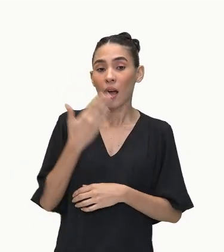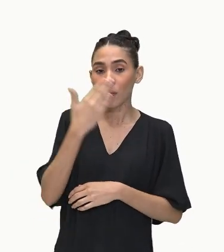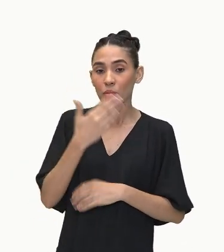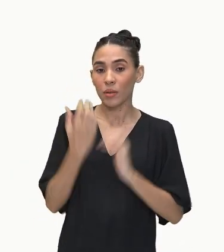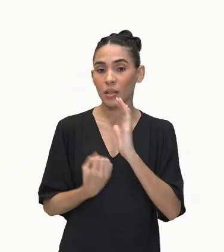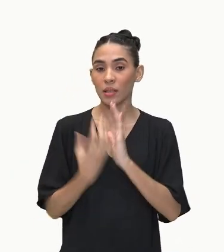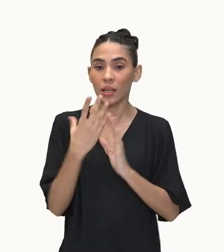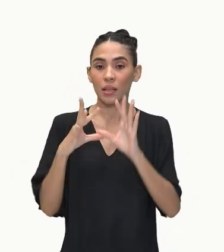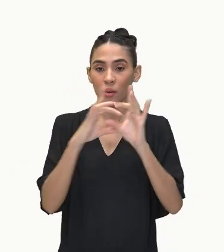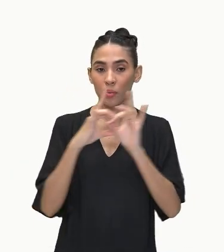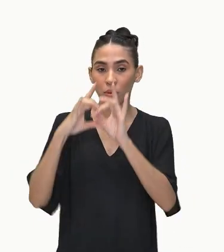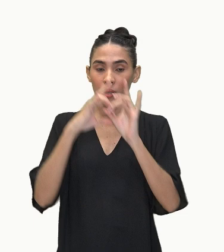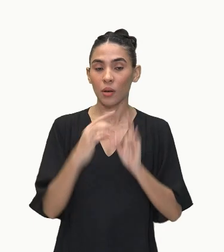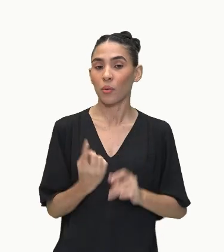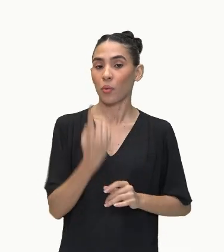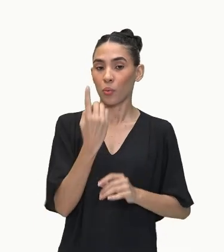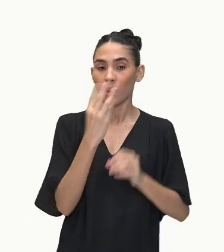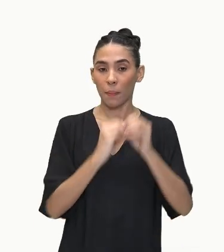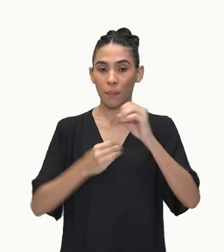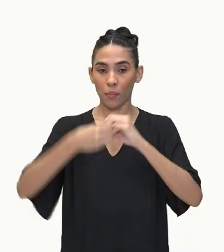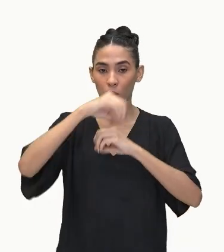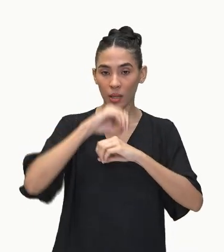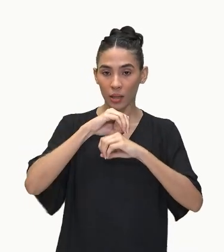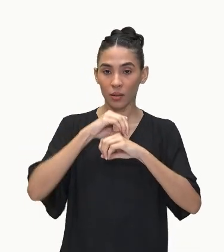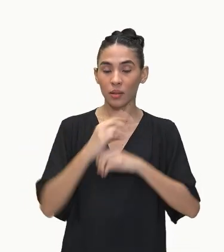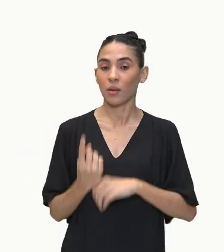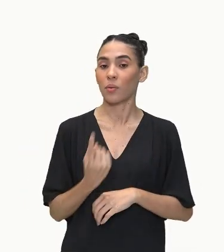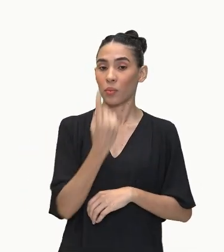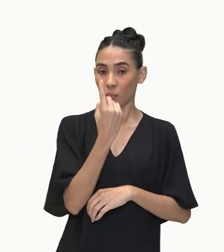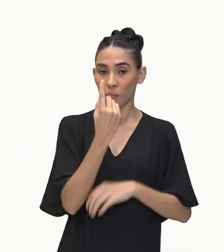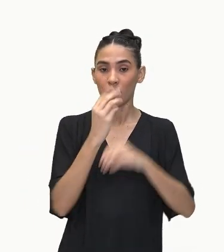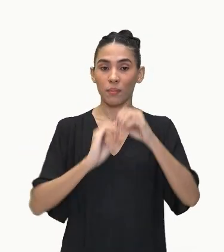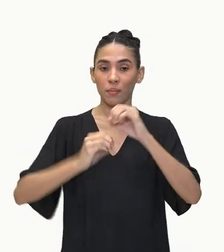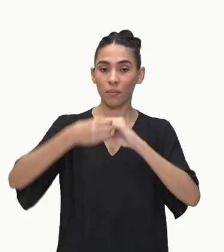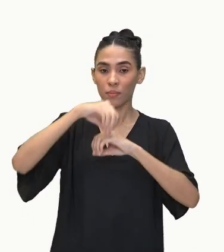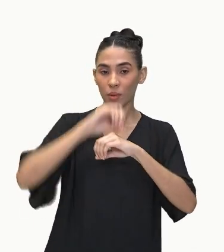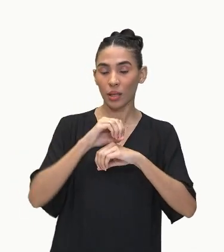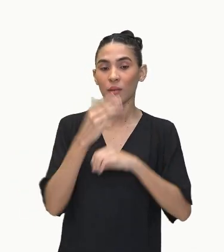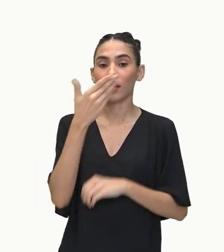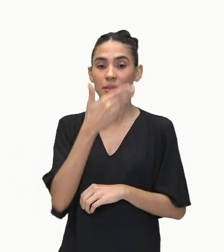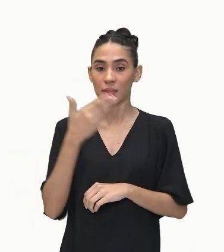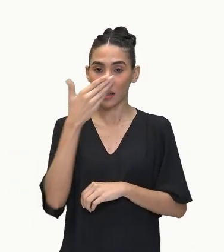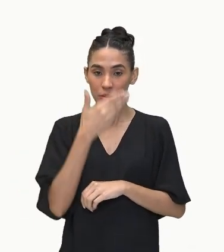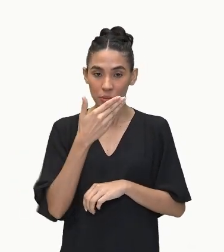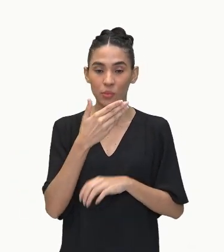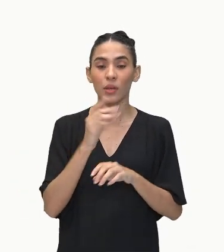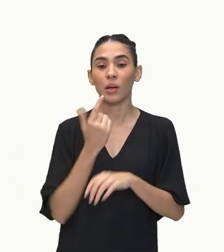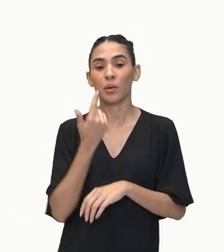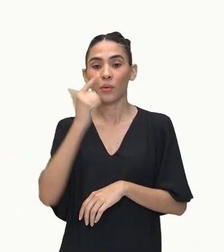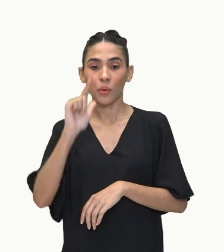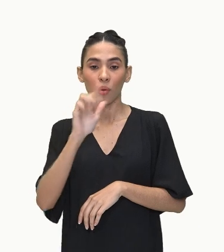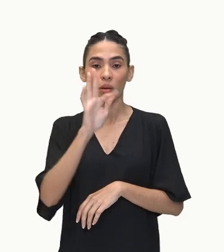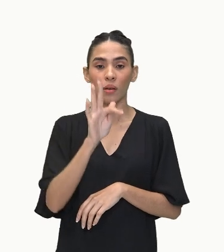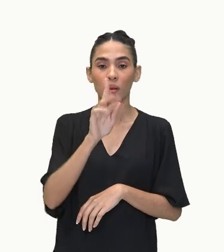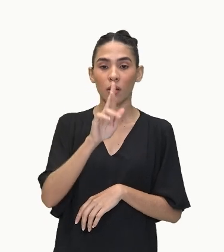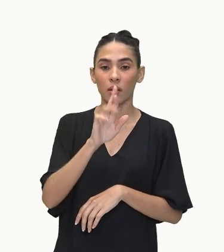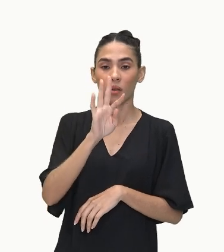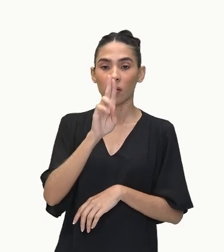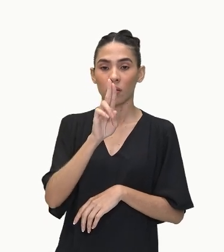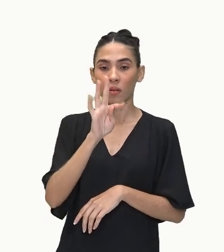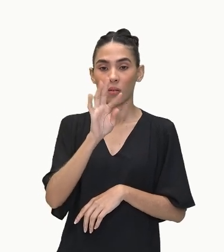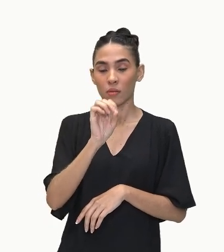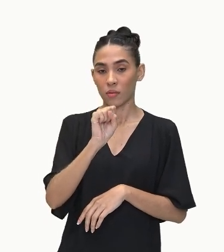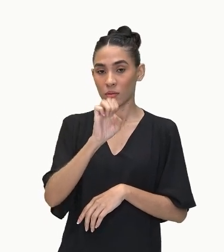formada pela união de uma molécula, observem bem, uma molécula de glicose e outra de frutose. Então, aqui